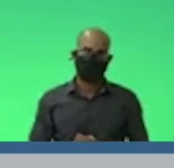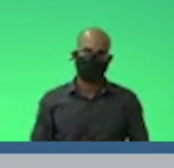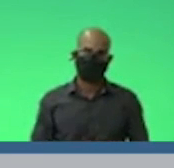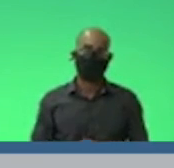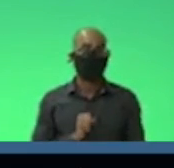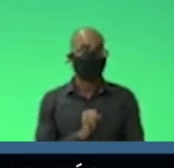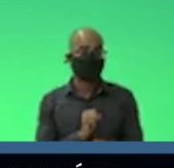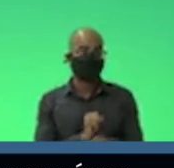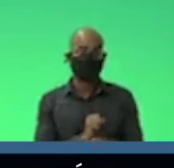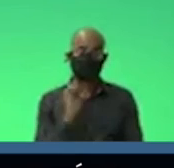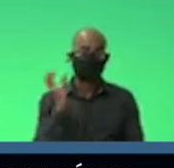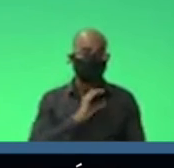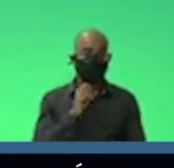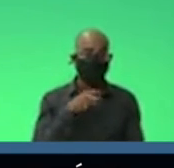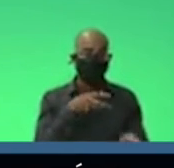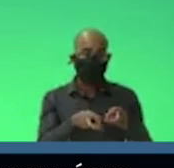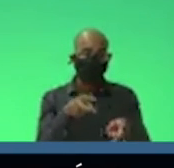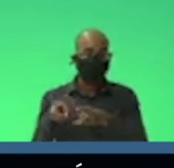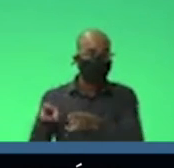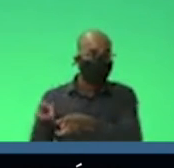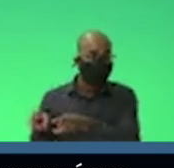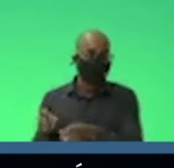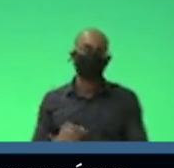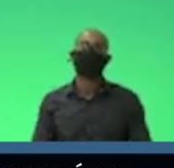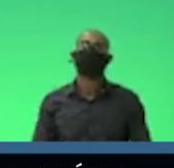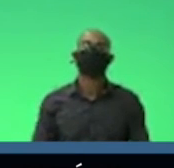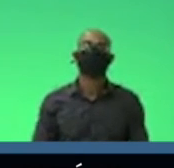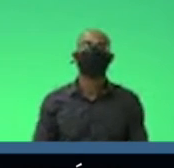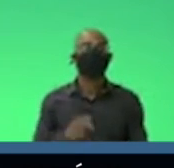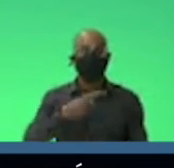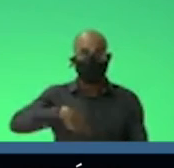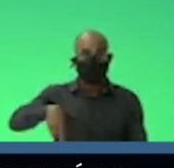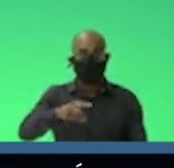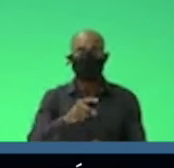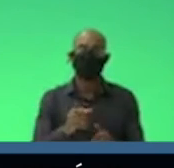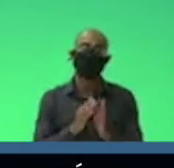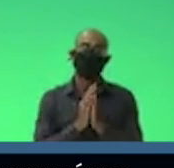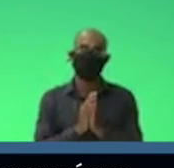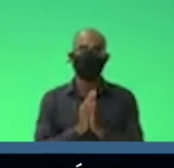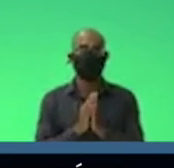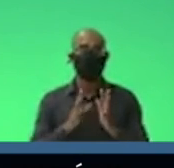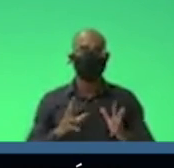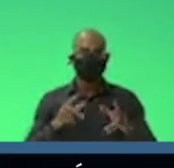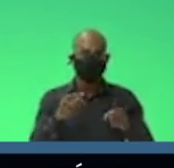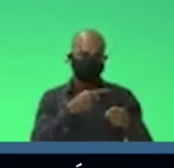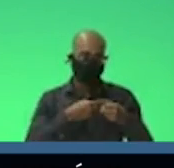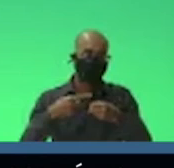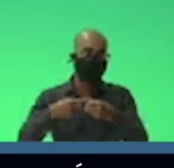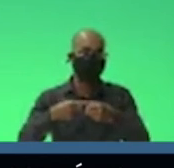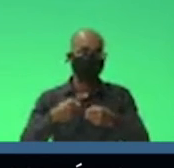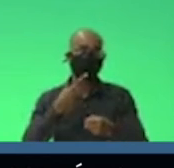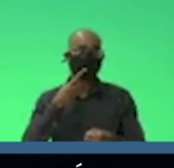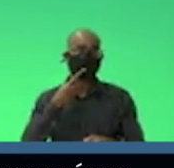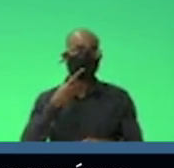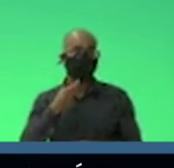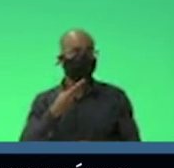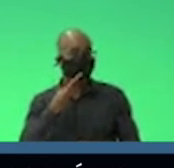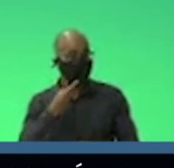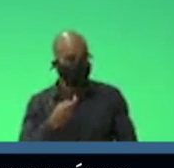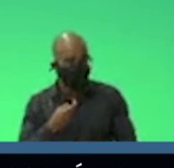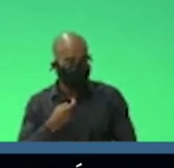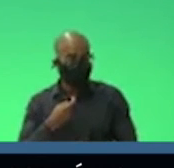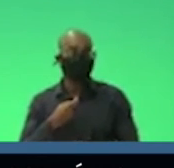da aplicação das doses que nós enviamos. Então, nós pedimos a todos aqueles municípios que estão em